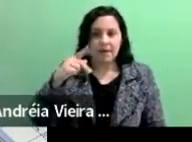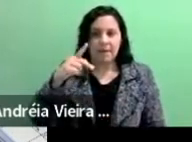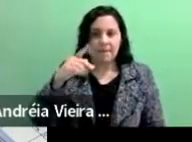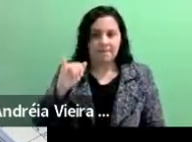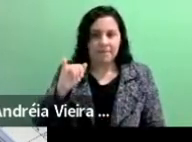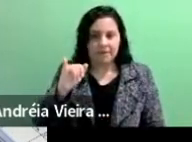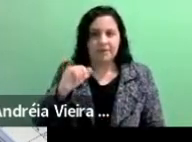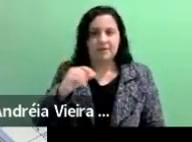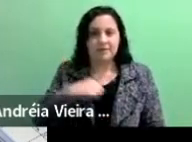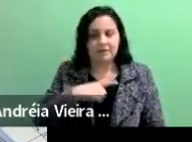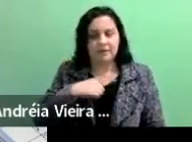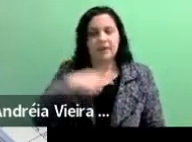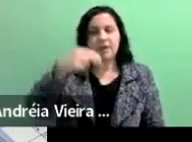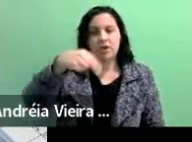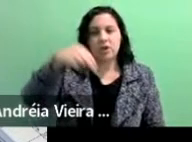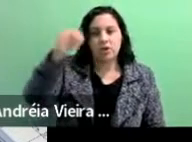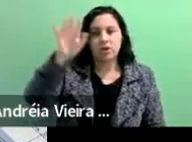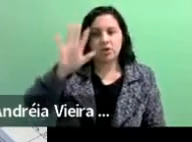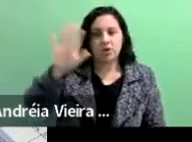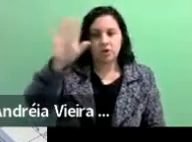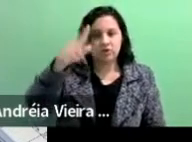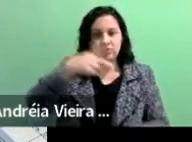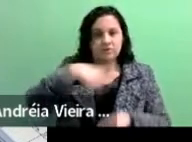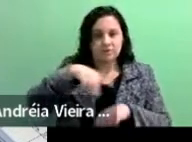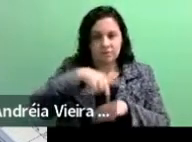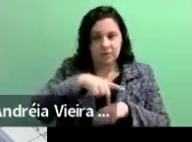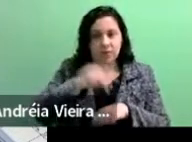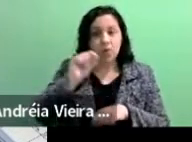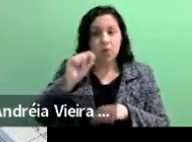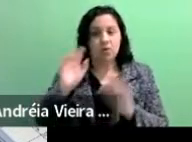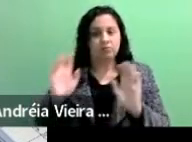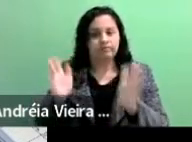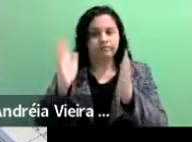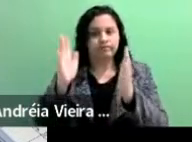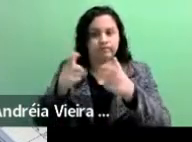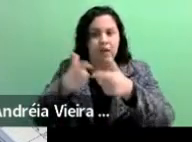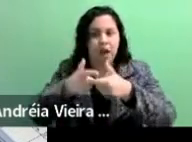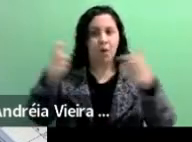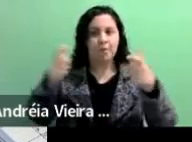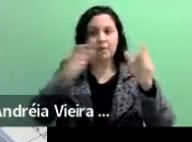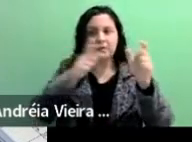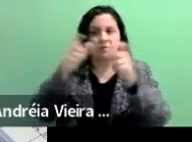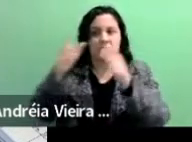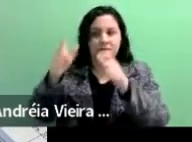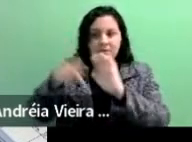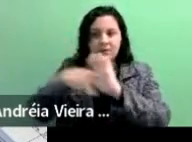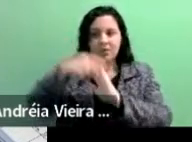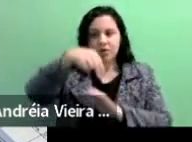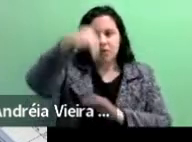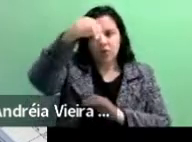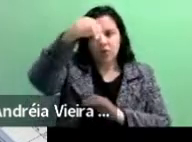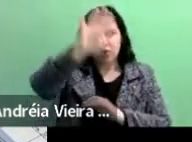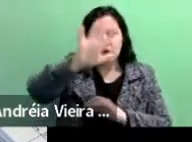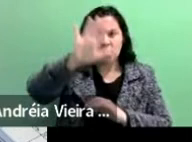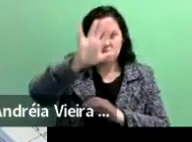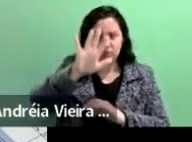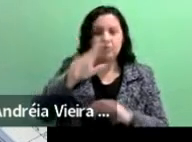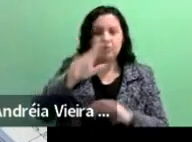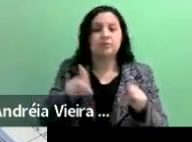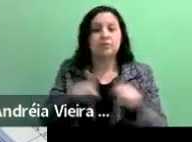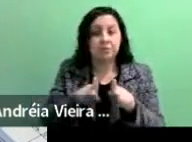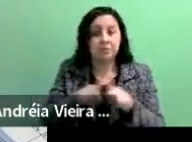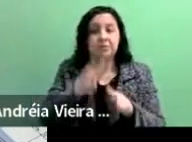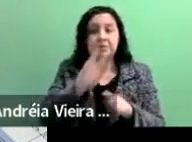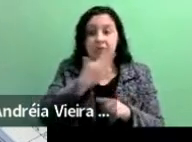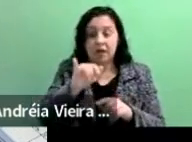norte do país, como eu mencionei, para aumentar o número de unidades no norte do país, e chamadas gerais, onde teremos aí mais